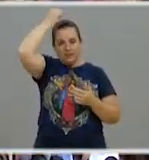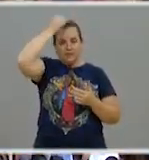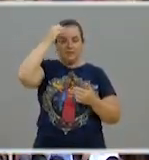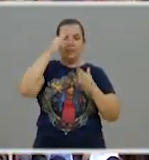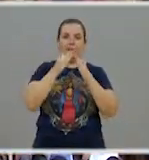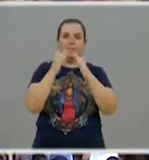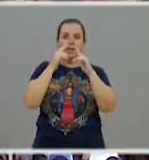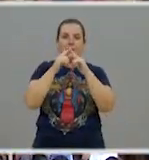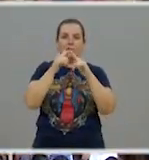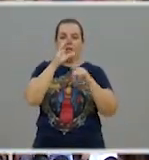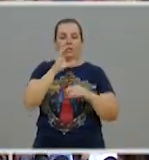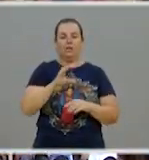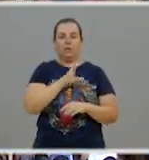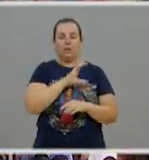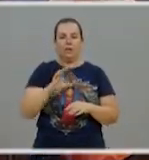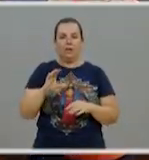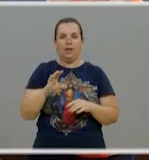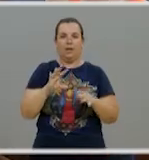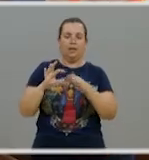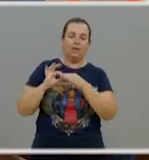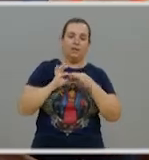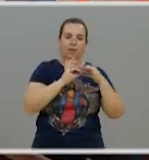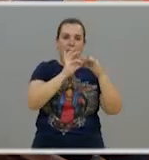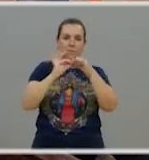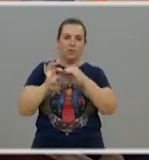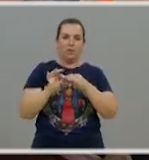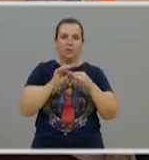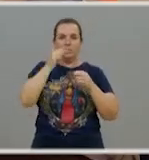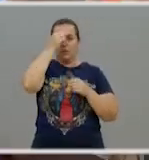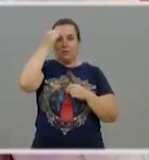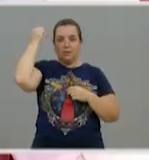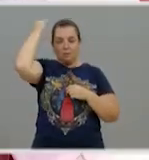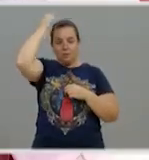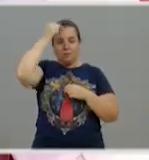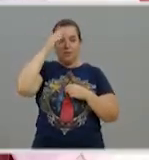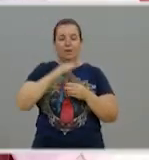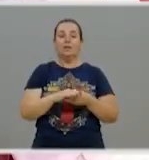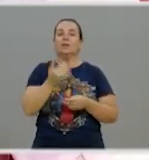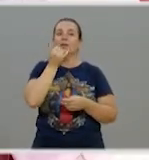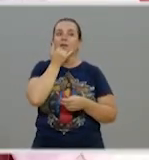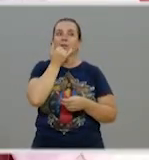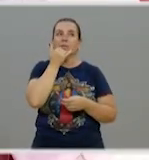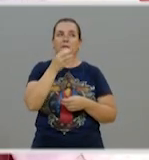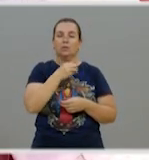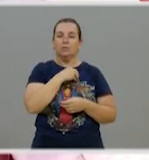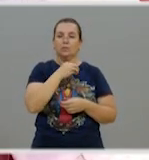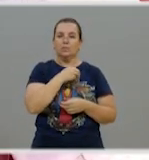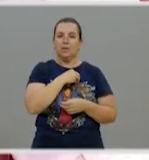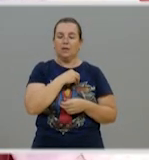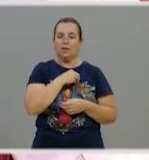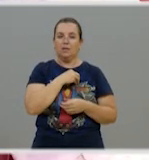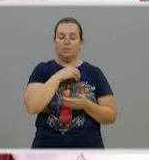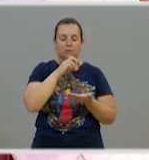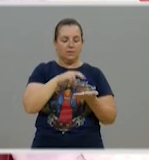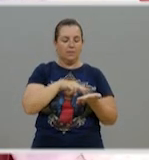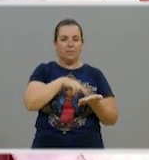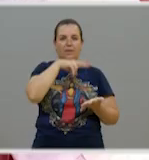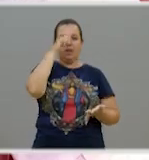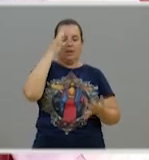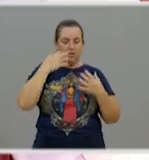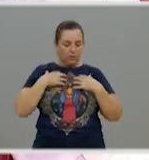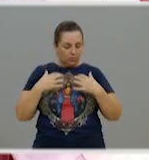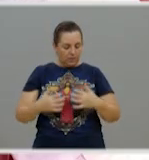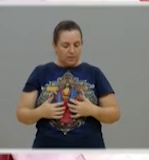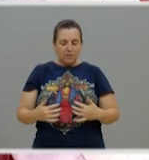na Santa Igreja Católica, na comunhão dos santos, na remissão dos pecados,